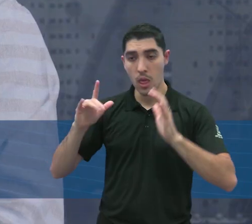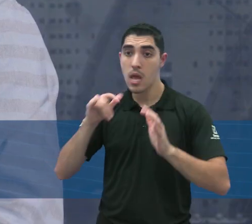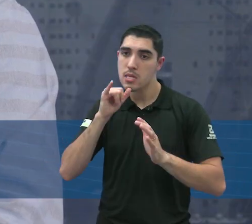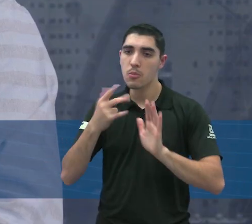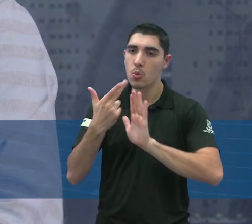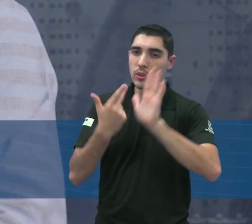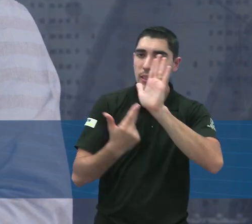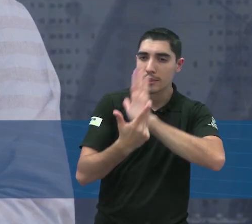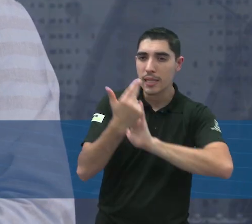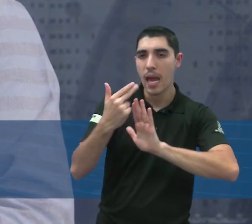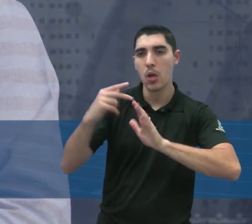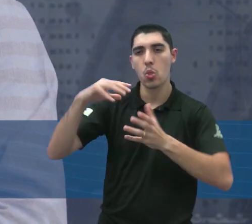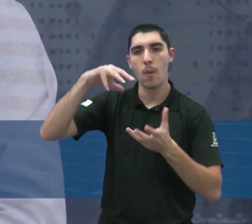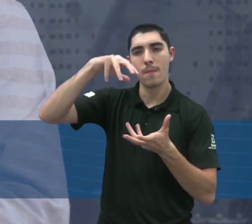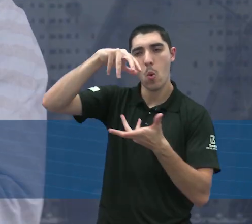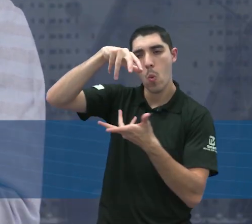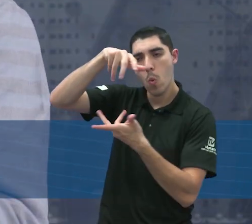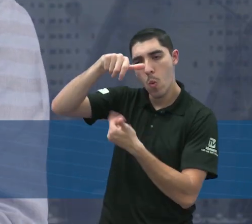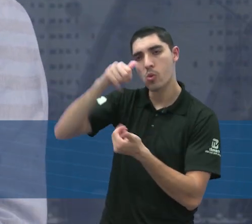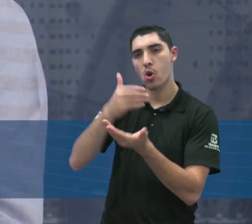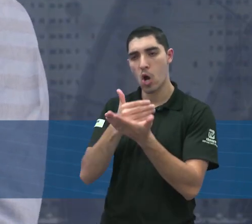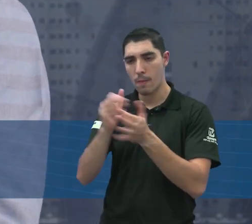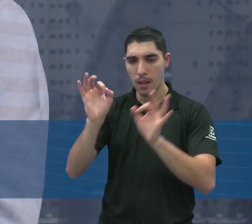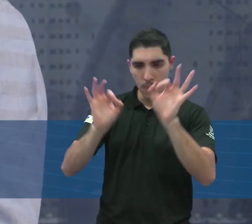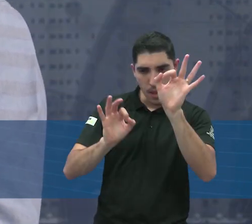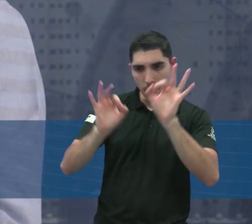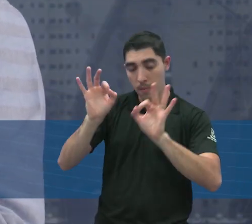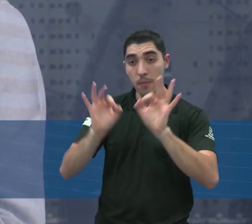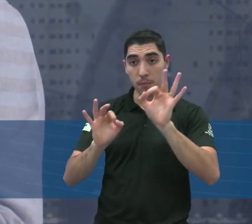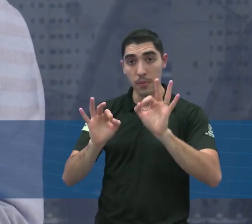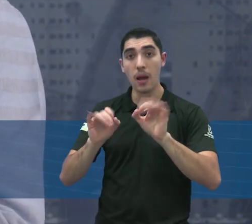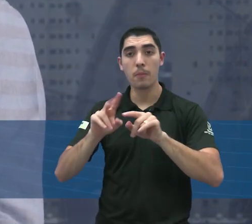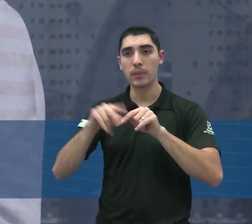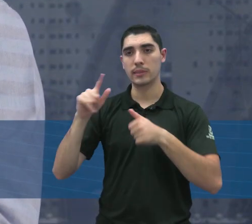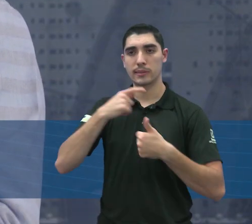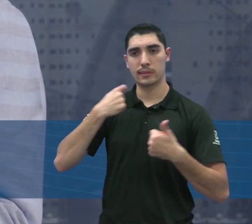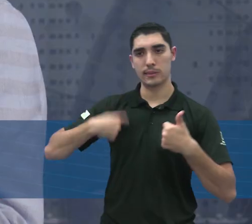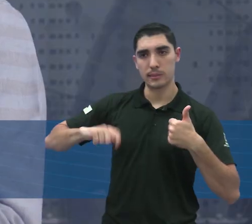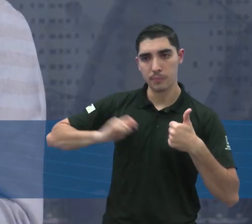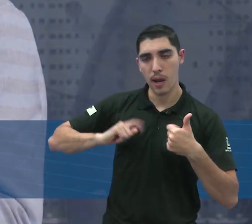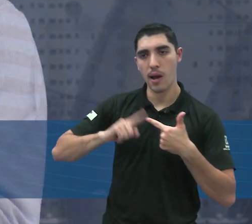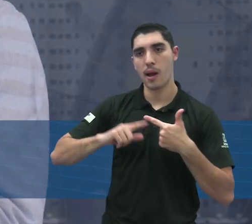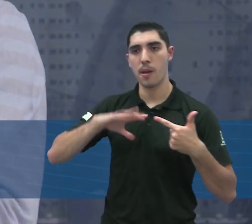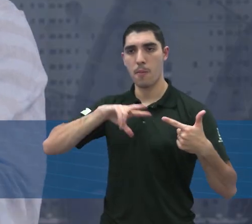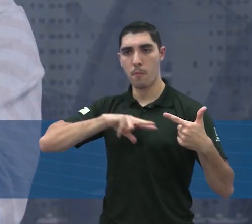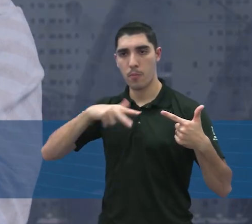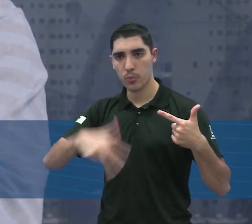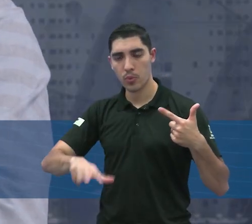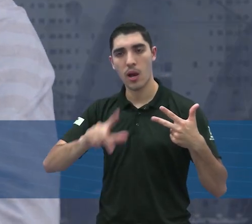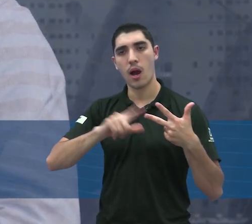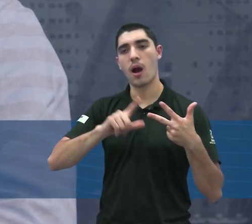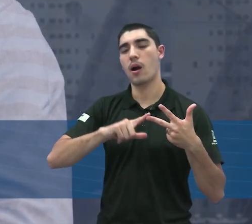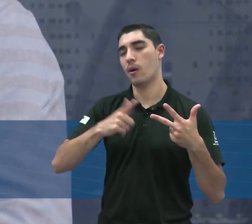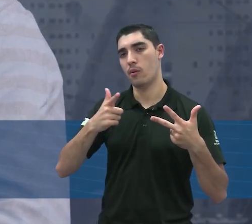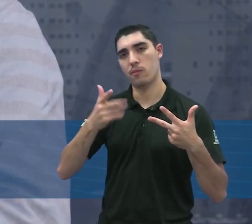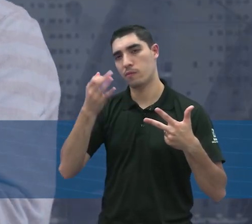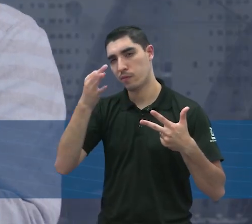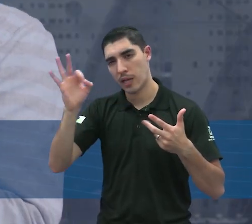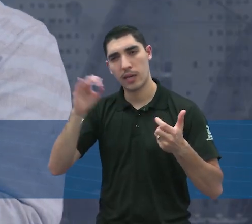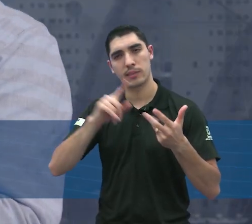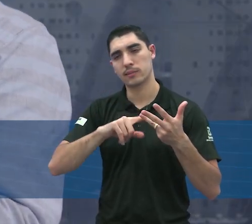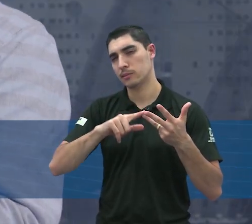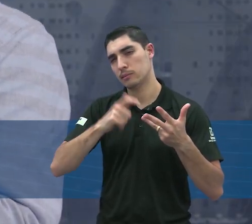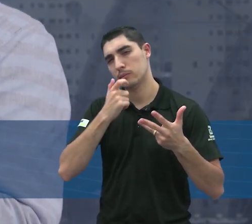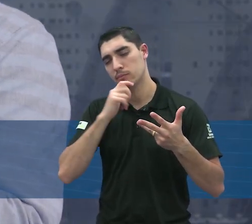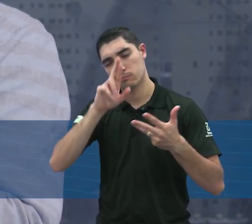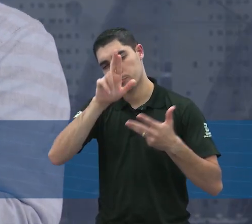dos mapas mundos começa a ganhar mais corpo, com as navegações de Espanha, Portugal, Inglaterra, Espanha, França, etc., começa a